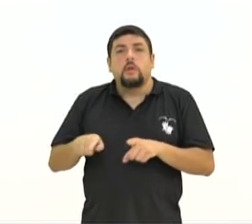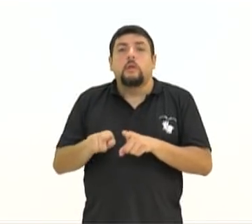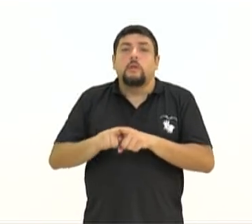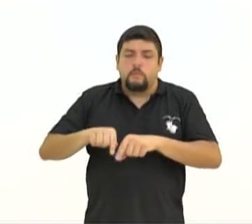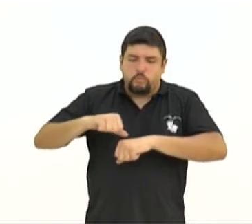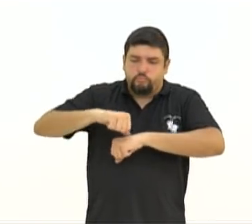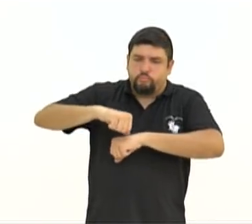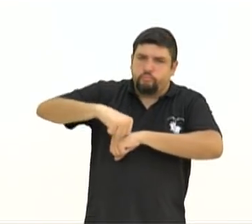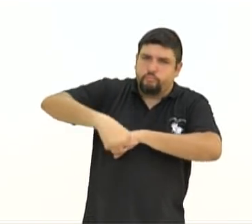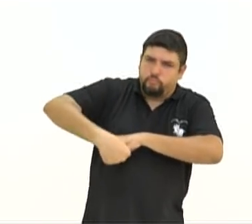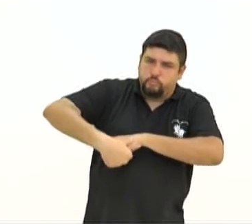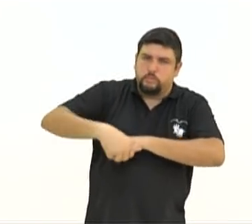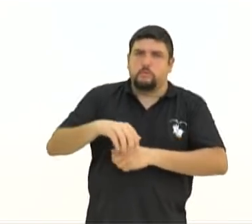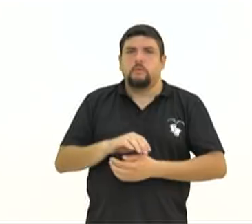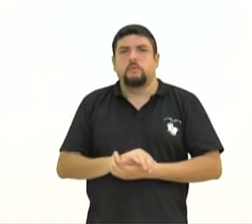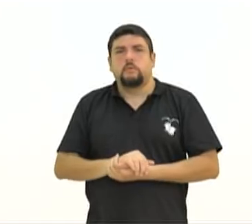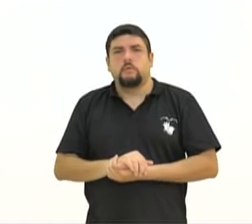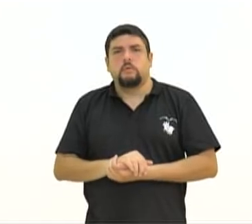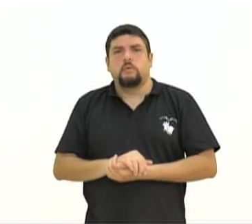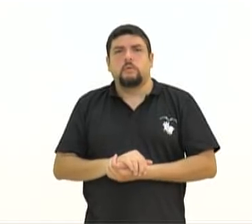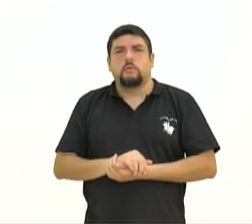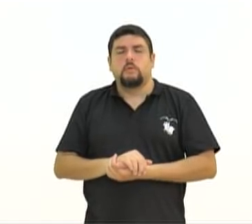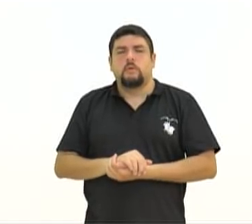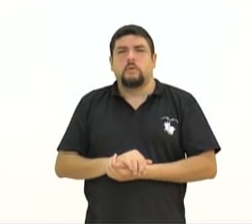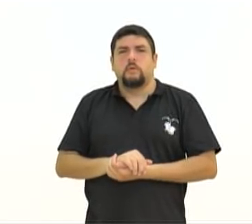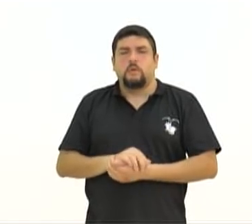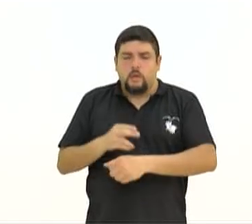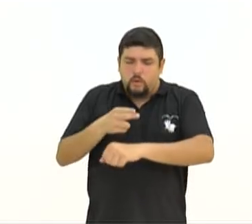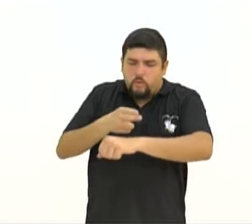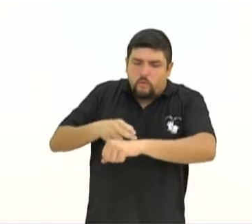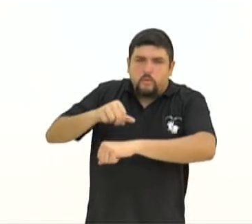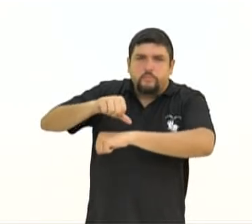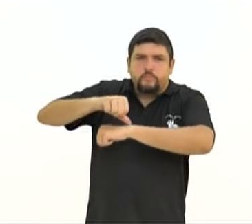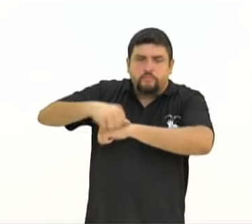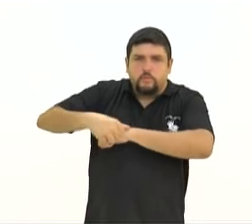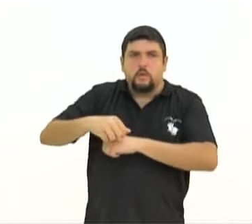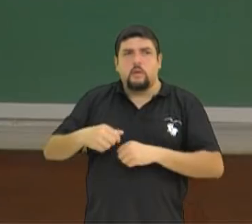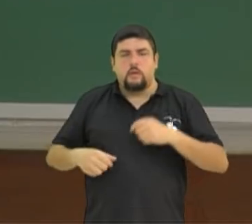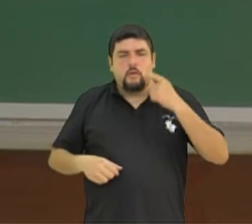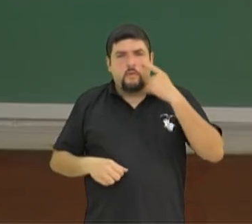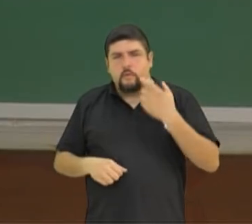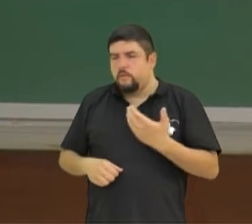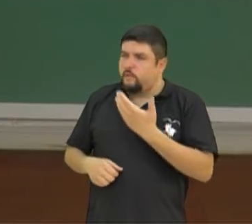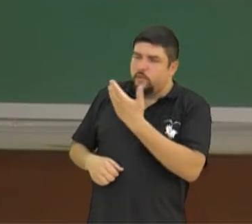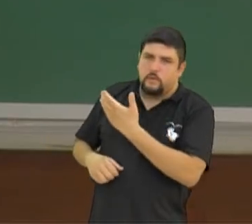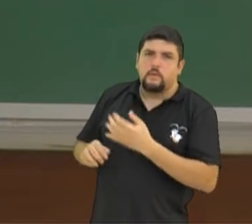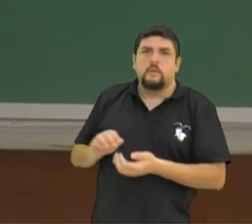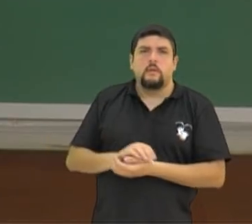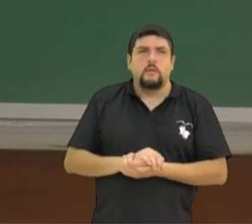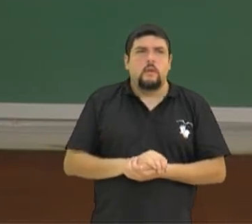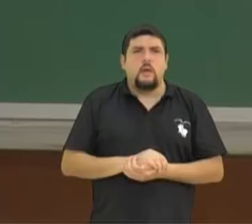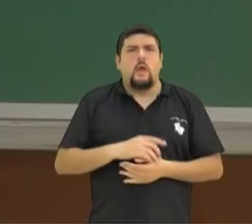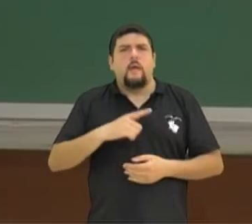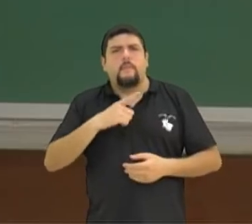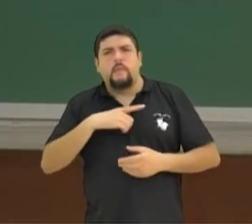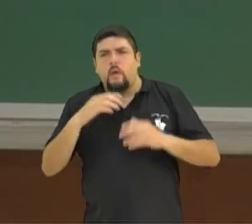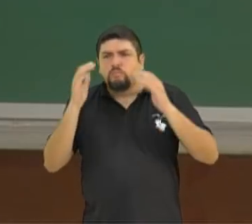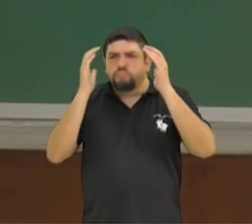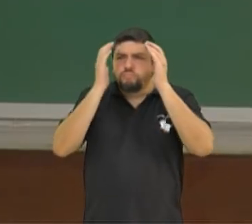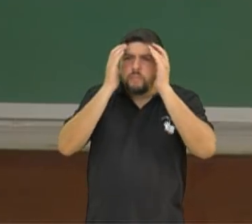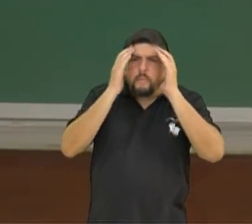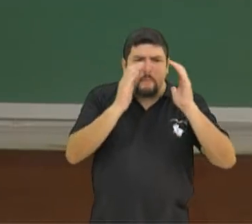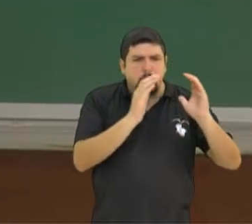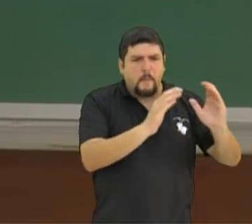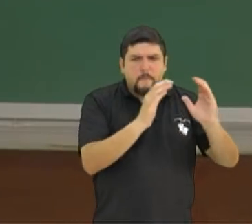anterior. Aqui a gente tem mais um exemplo, né? Tenho muitas cabeças de vaca na minha